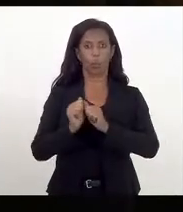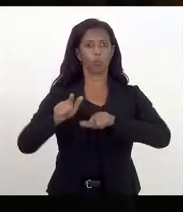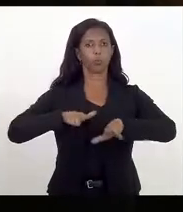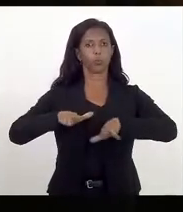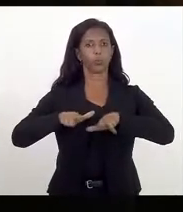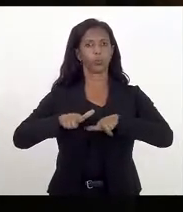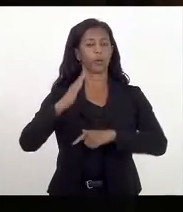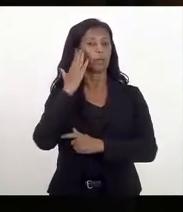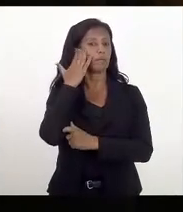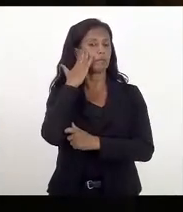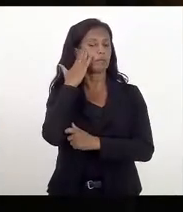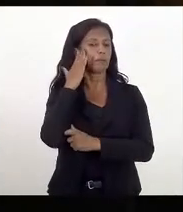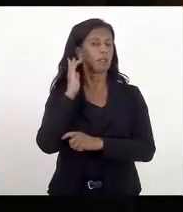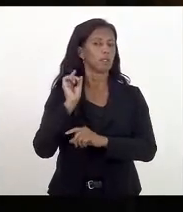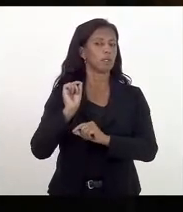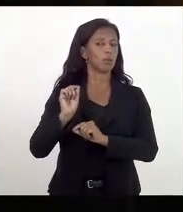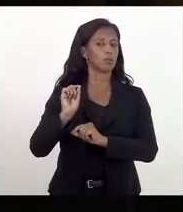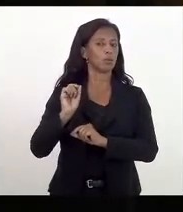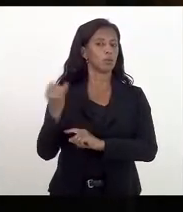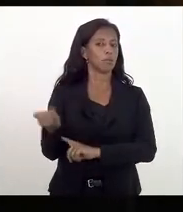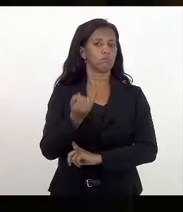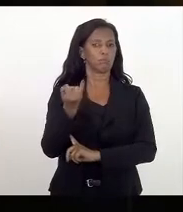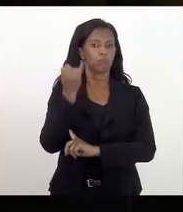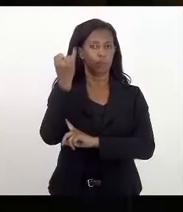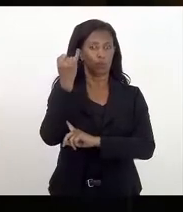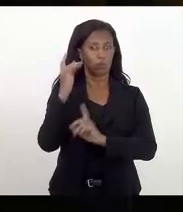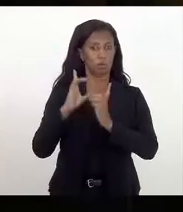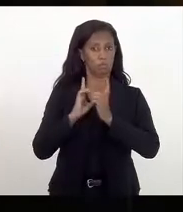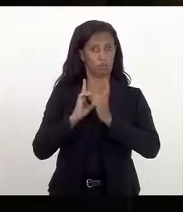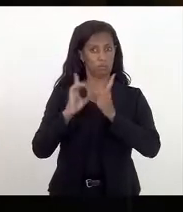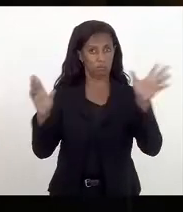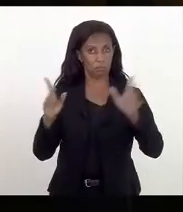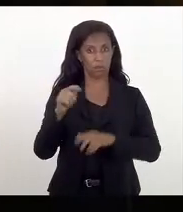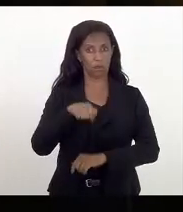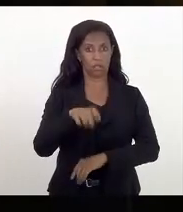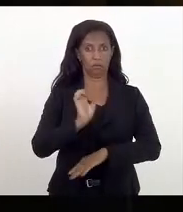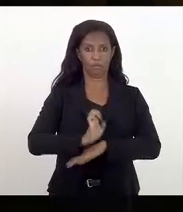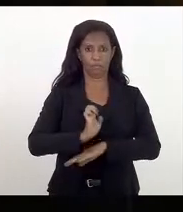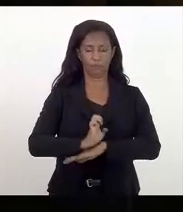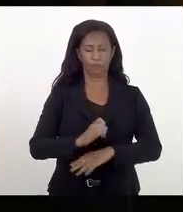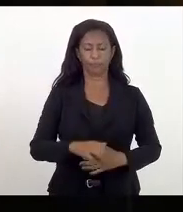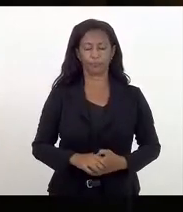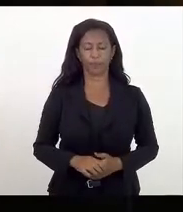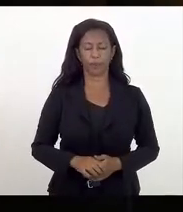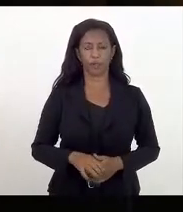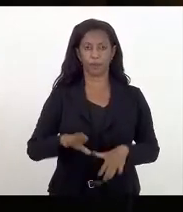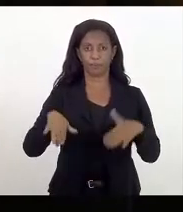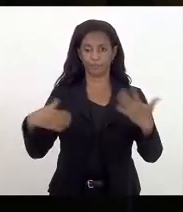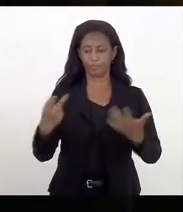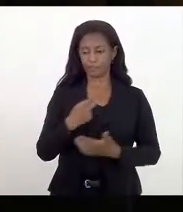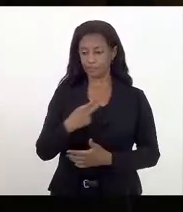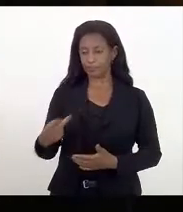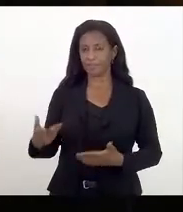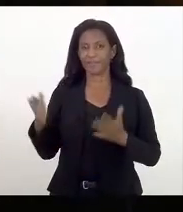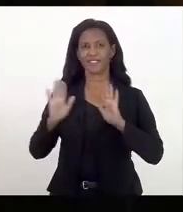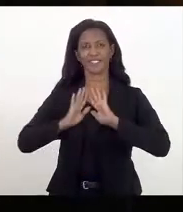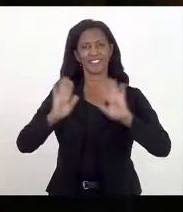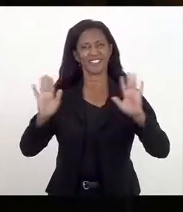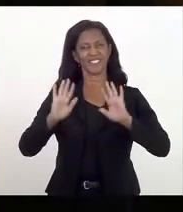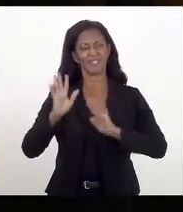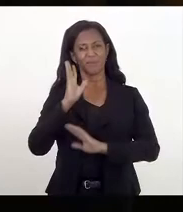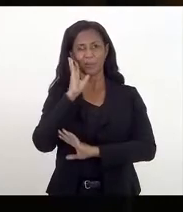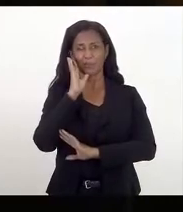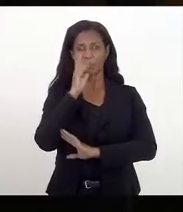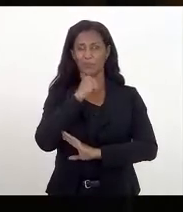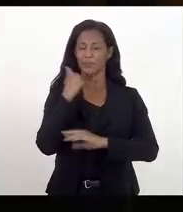entendendo o seu papel democrático nesse Estado. Então, senhor presidente, sem mais delongas,